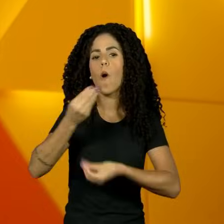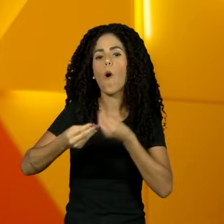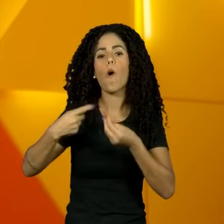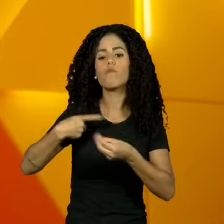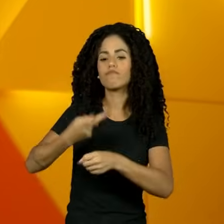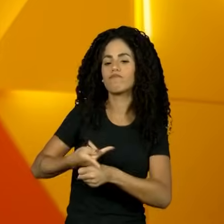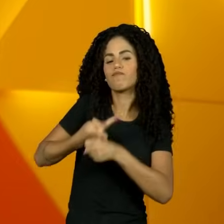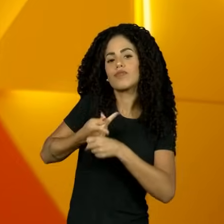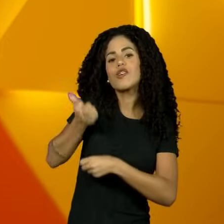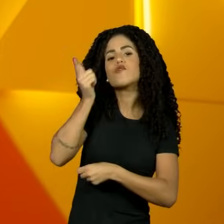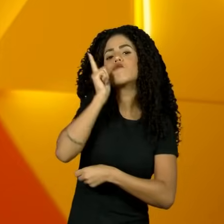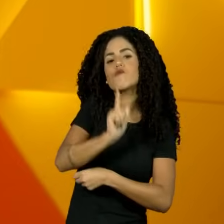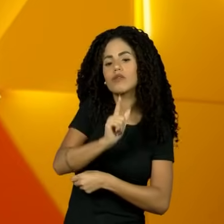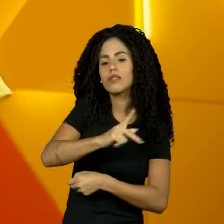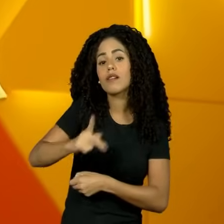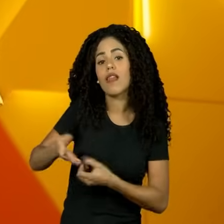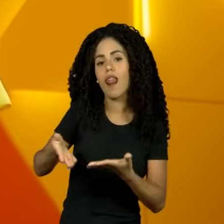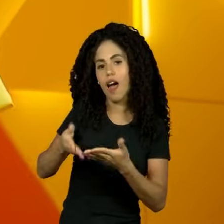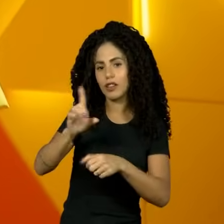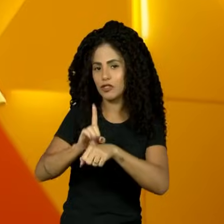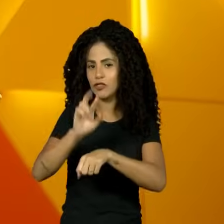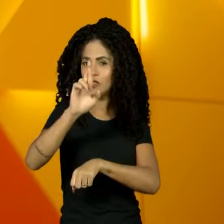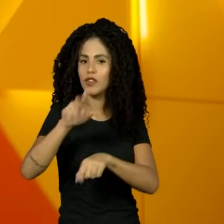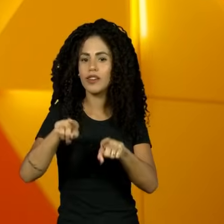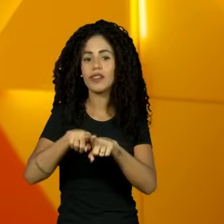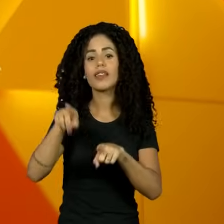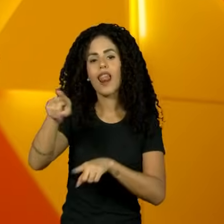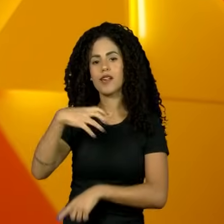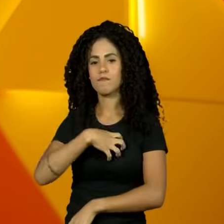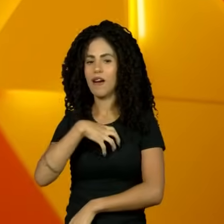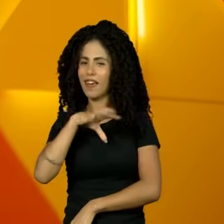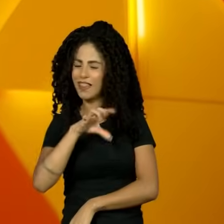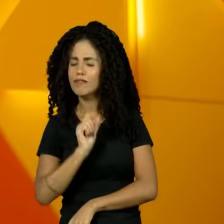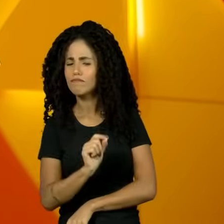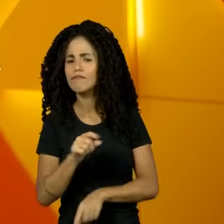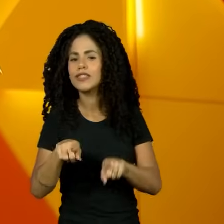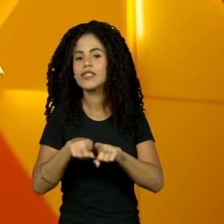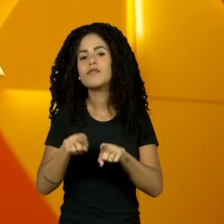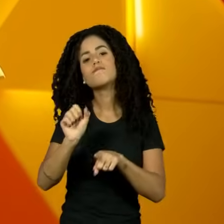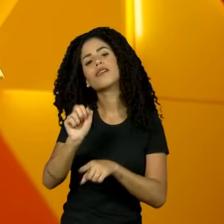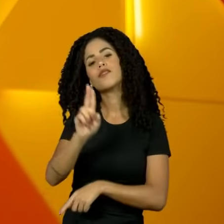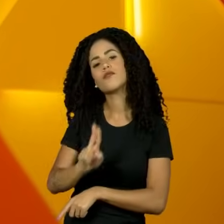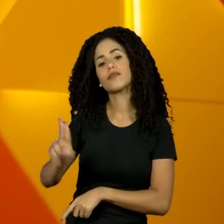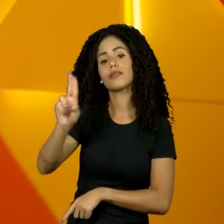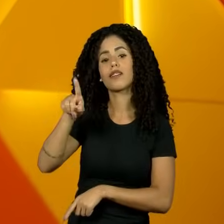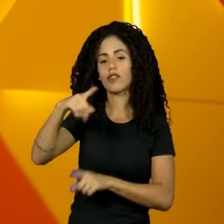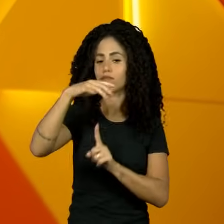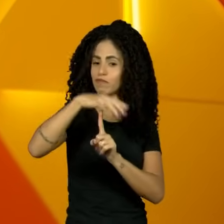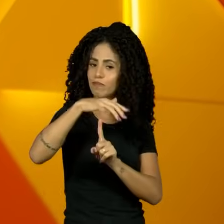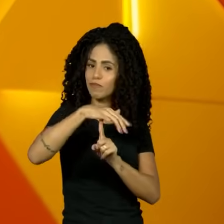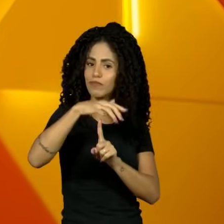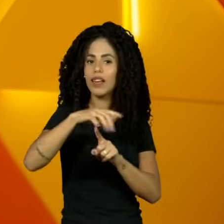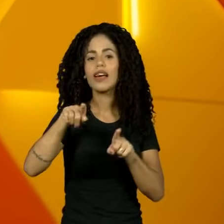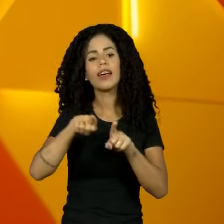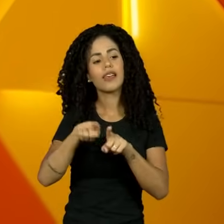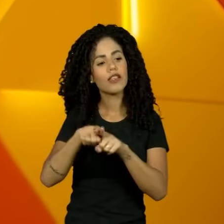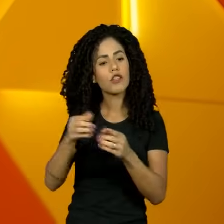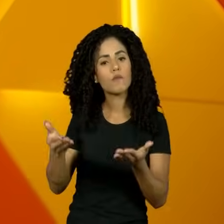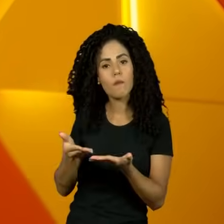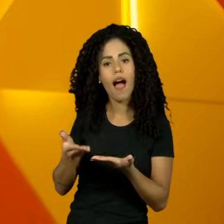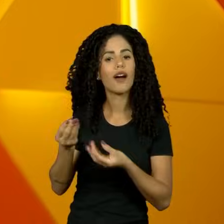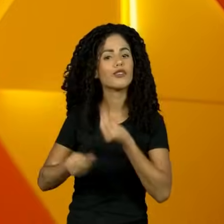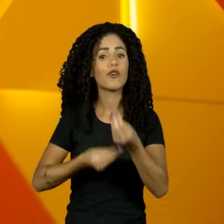de doutora honoris causa da Universidade Federal Oeste da Bahia, pela Universidade Federal do Paraná e pelo Instituto Federal de